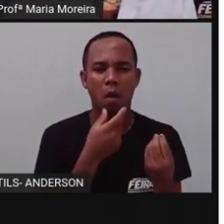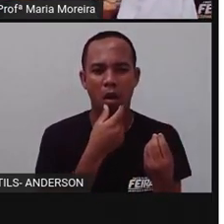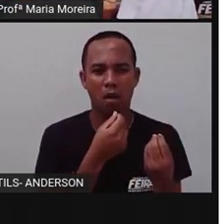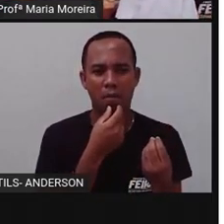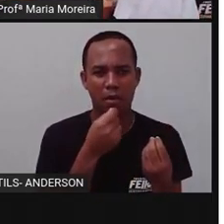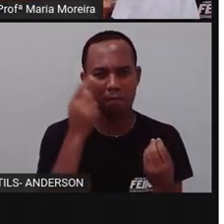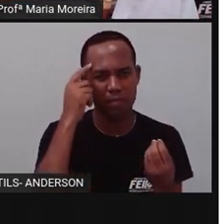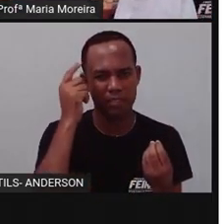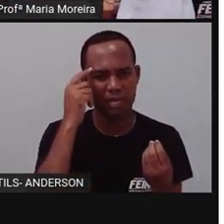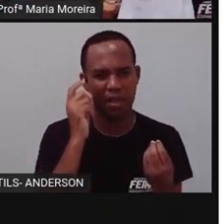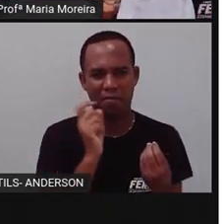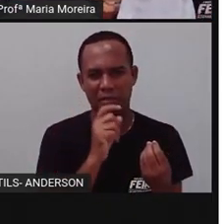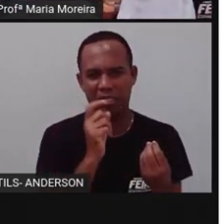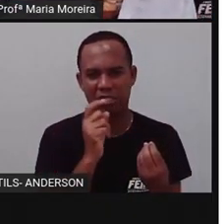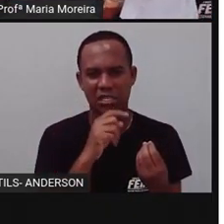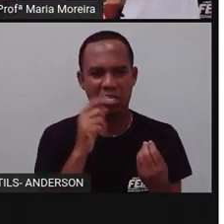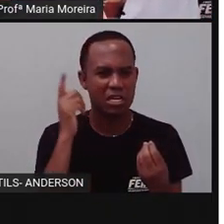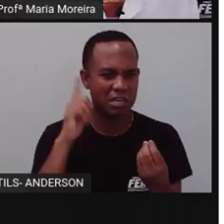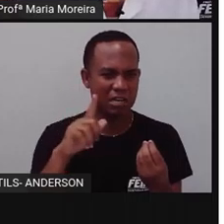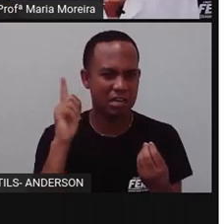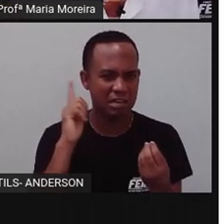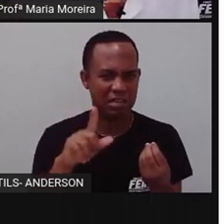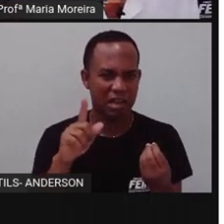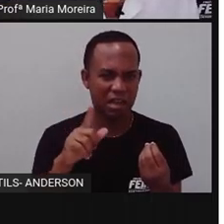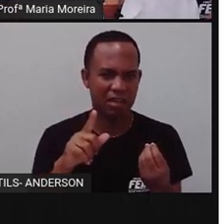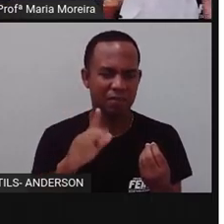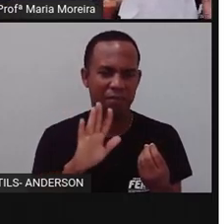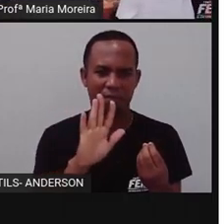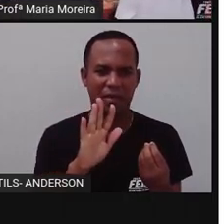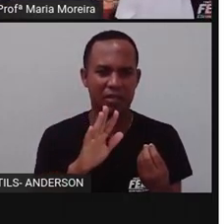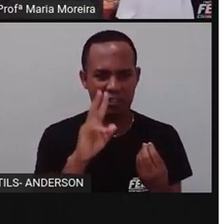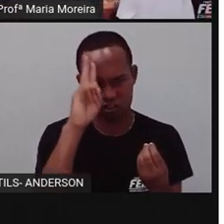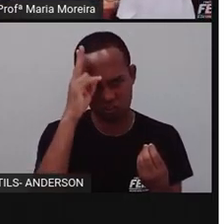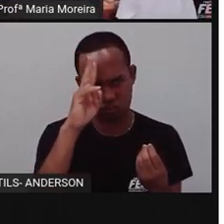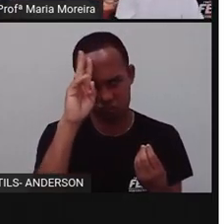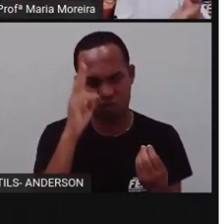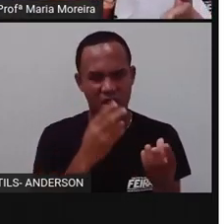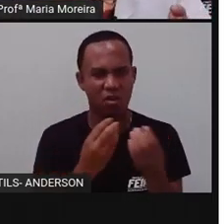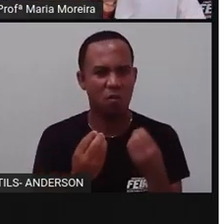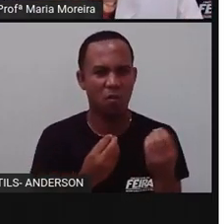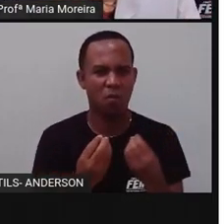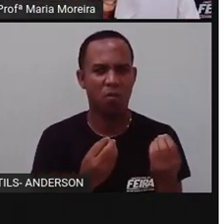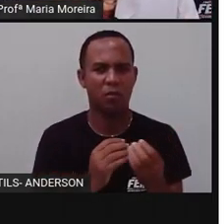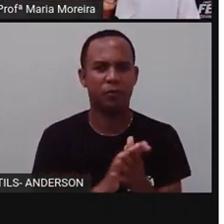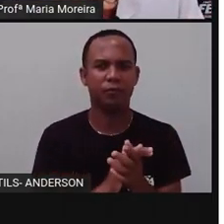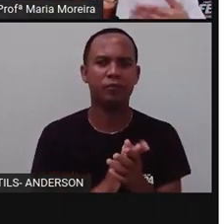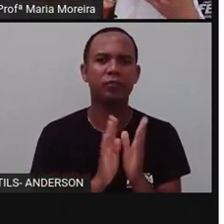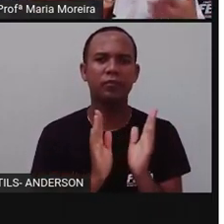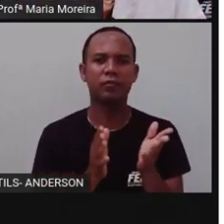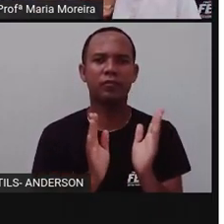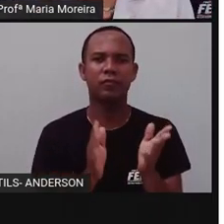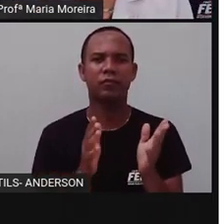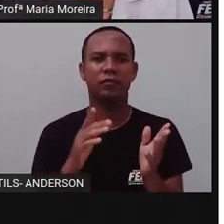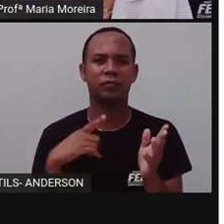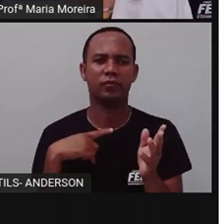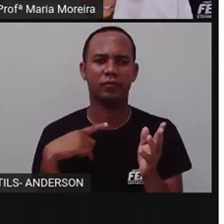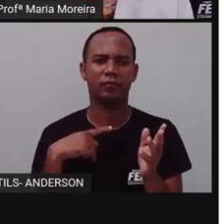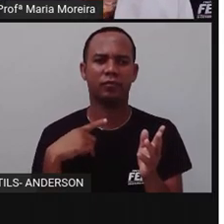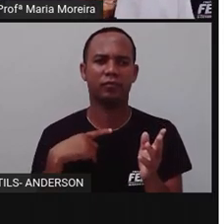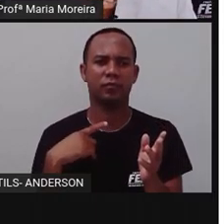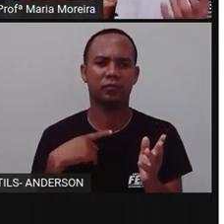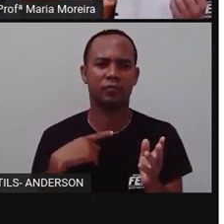ele iria o quê? Ganhar um prêmio. Então, ele já começa a história com uma mentira. Ele já tinha um animal, ele já tinha conseguido